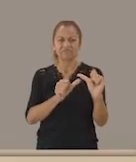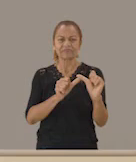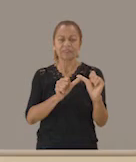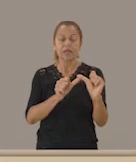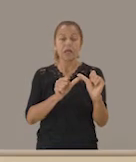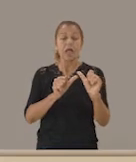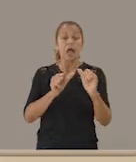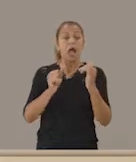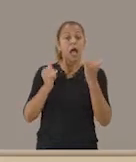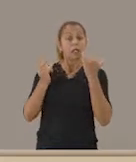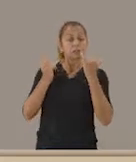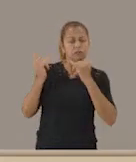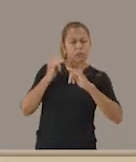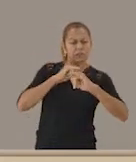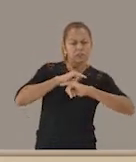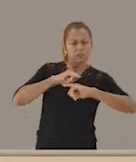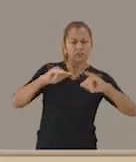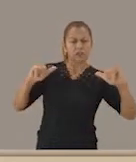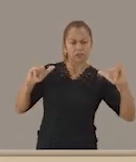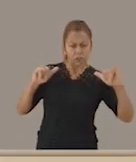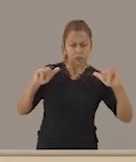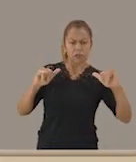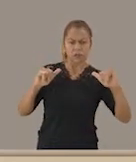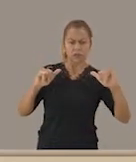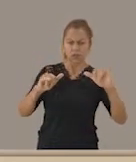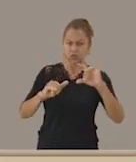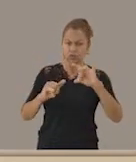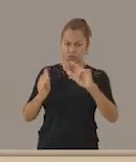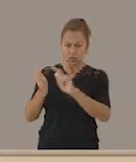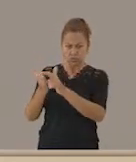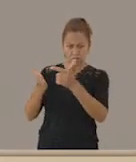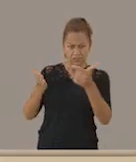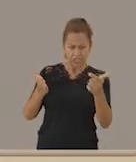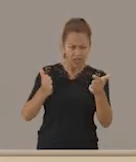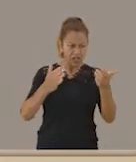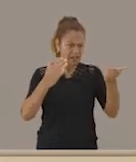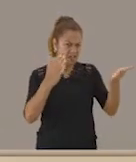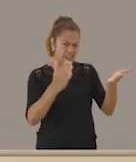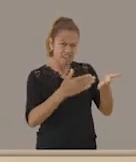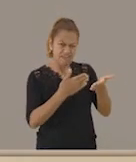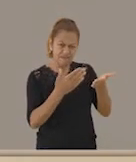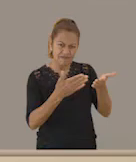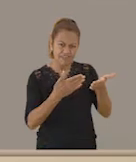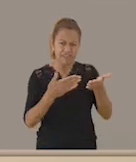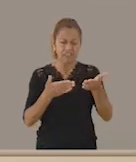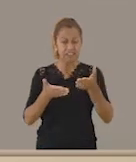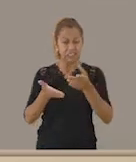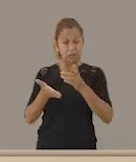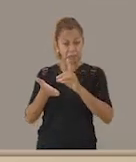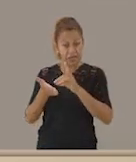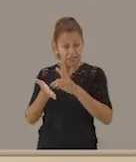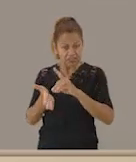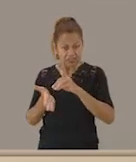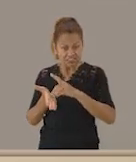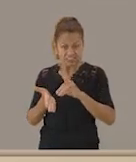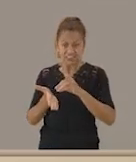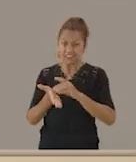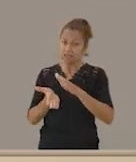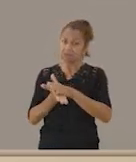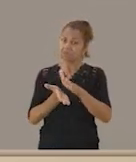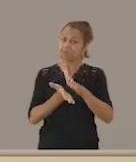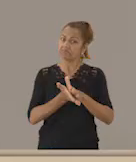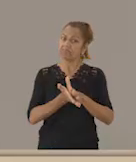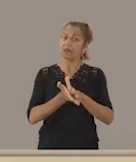As notícias circulam não somente nos jornais e revistas impressos e digitais, como também nas